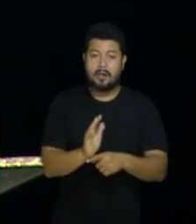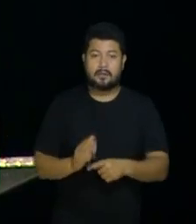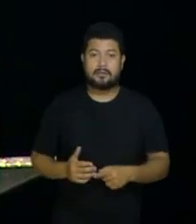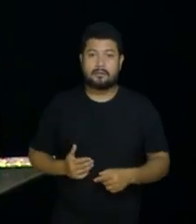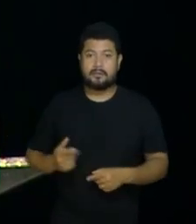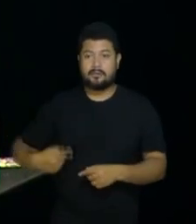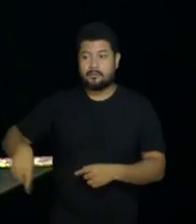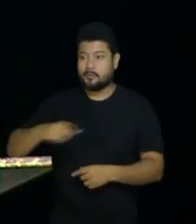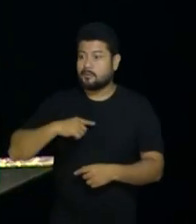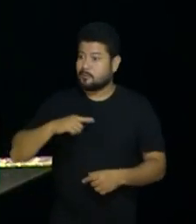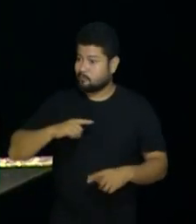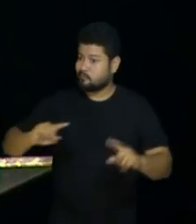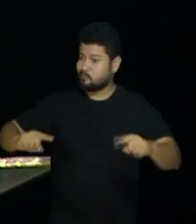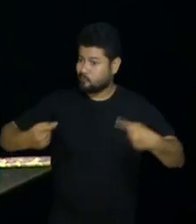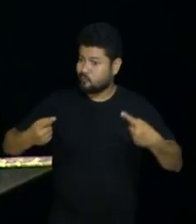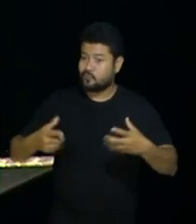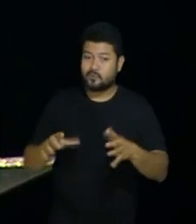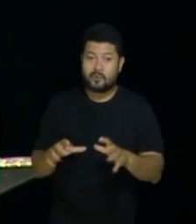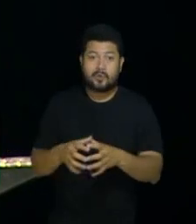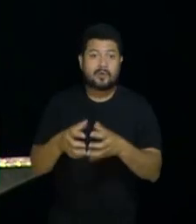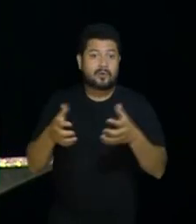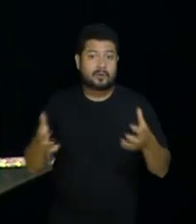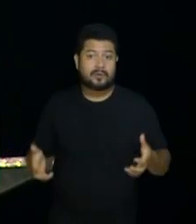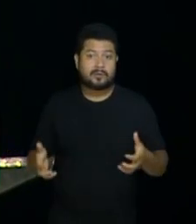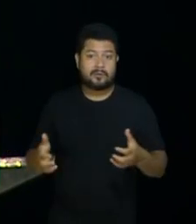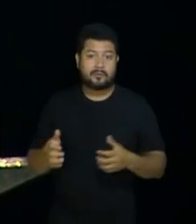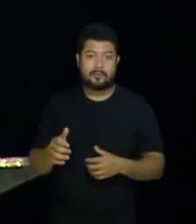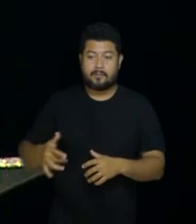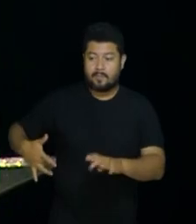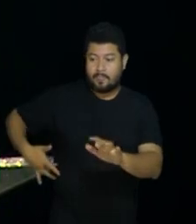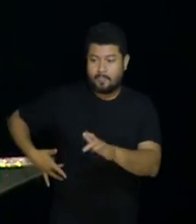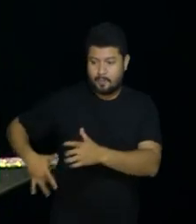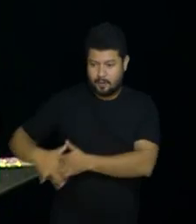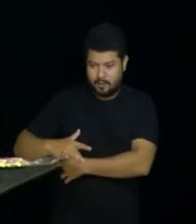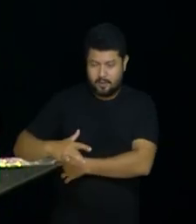grandes desafios. O transplante de rim representa